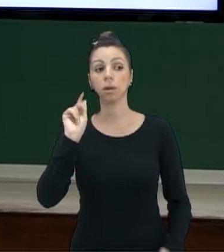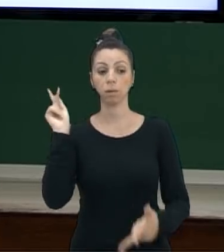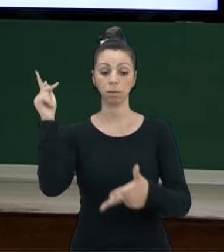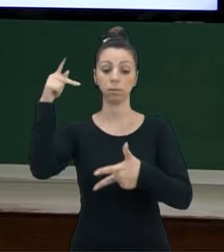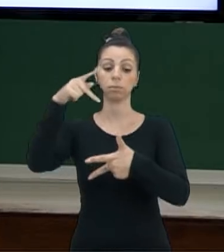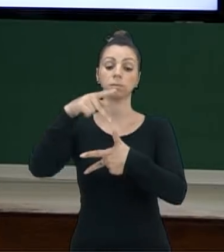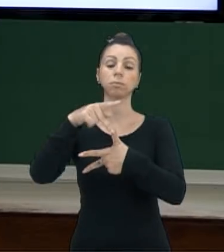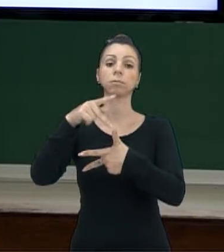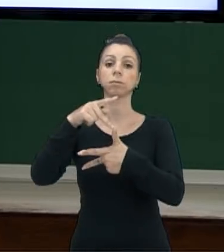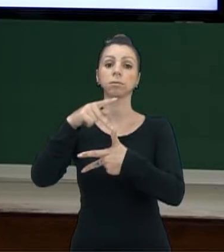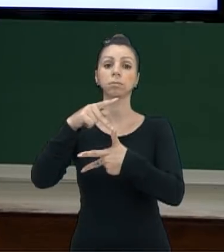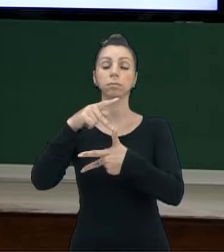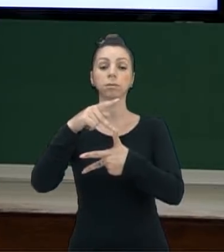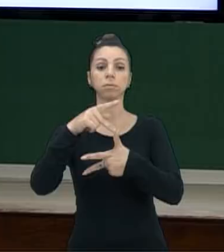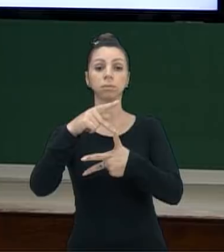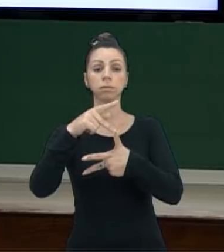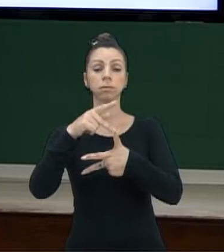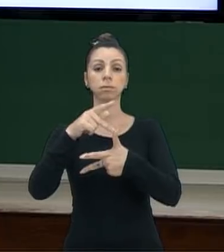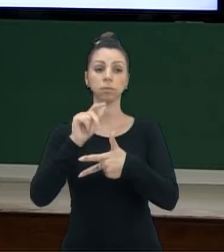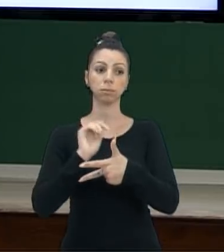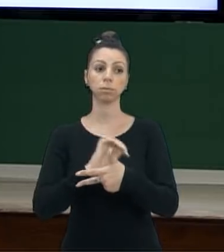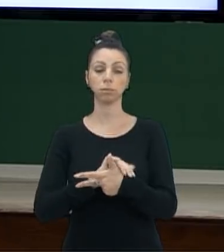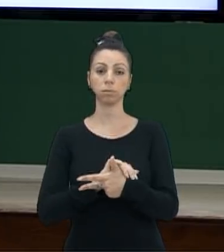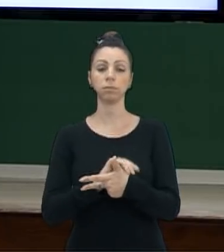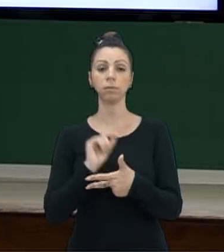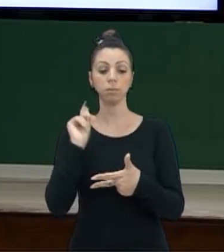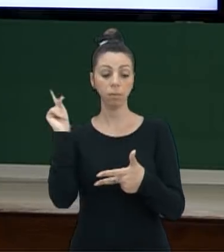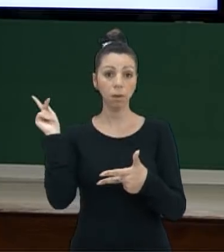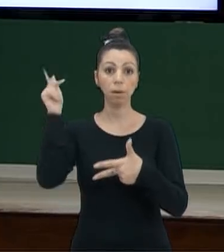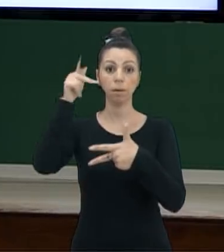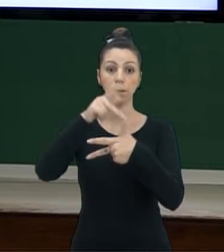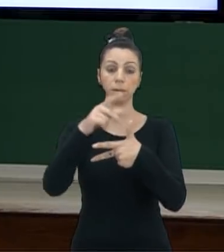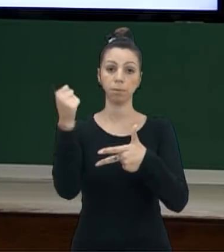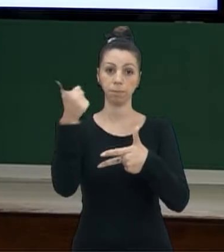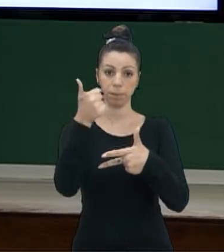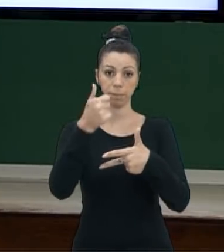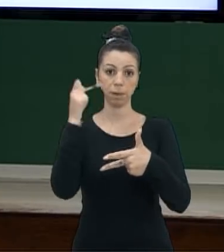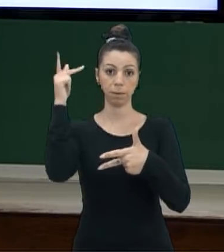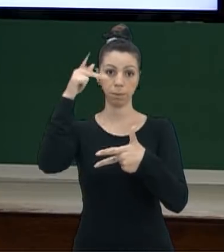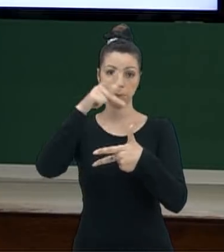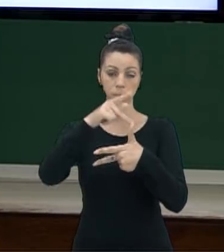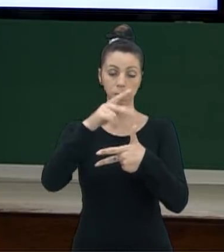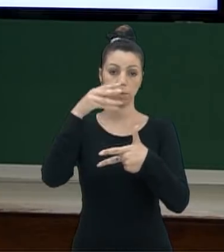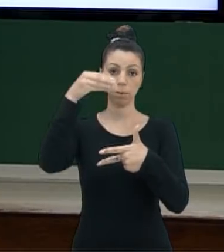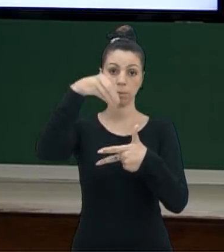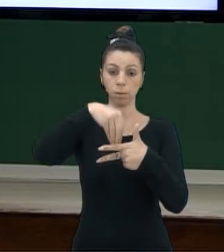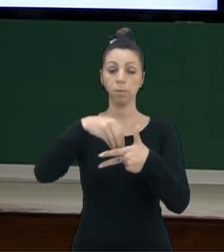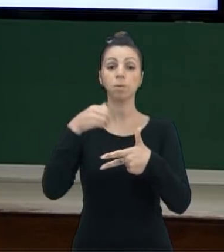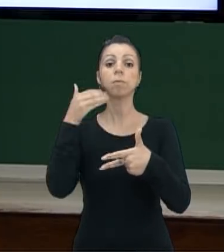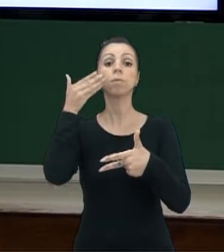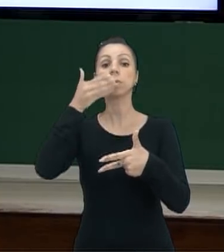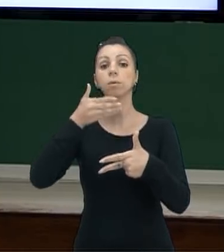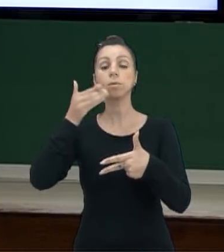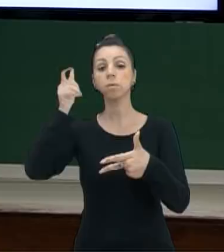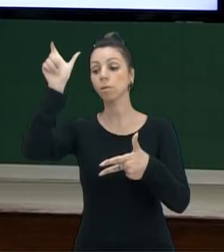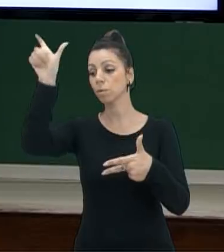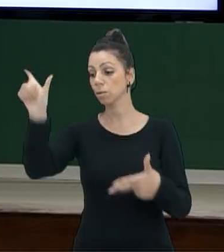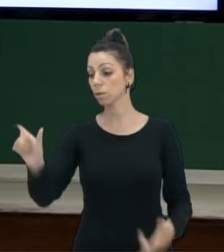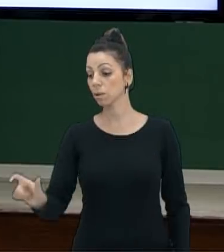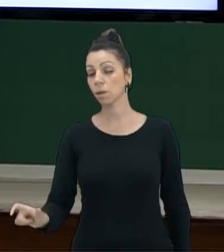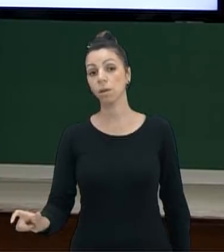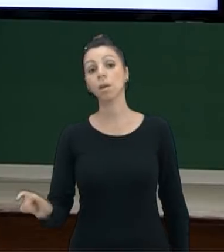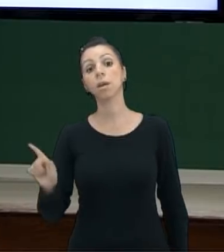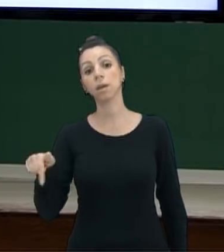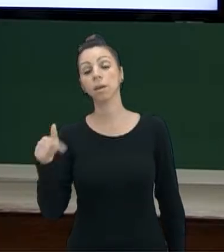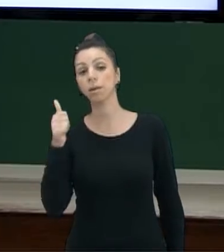com quem está falando, né? Então, o comigo aqui se refere à primeira pessoa do discurso, a mãe, porque ela que escreveu esse trecho